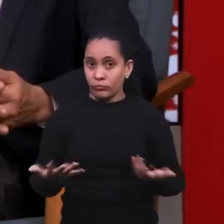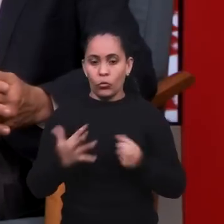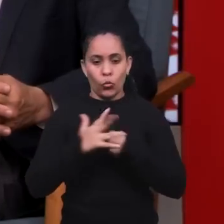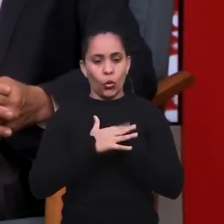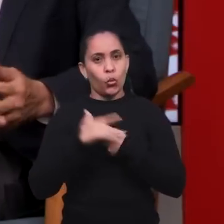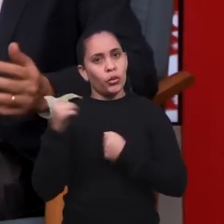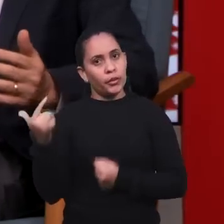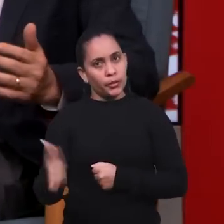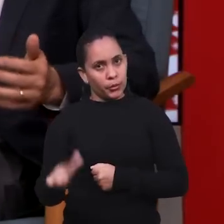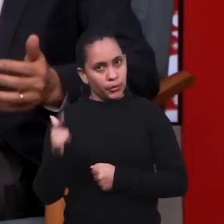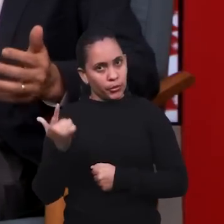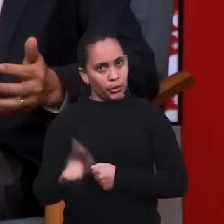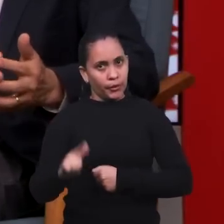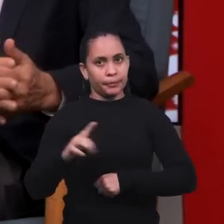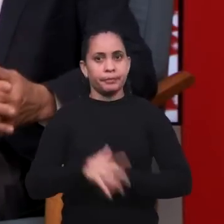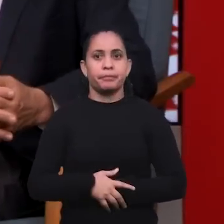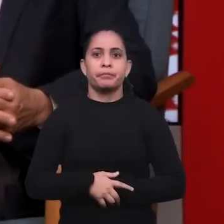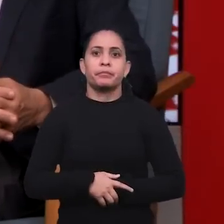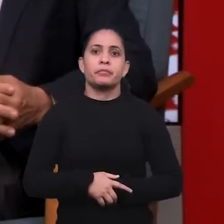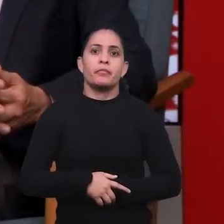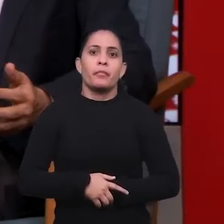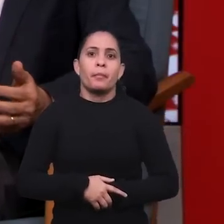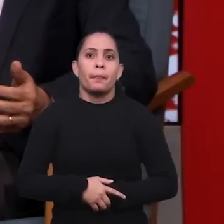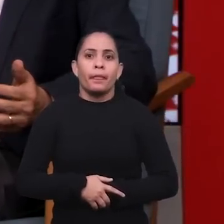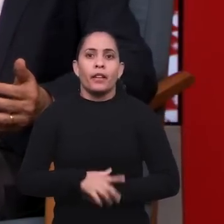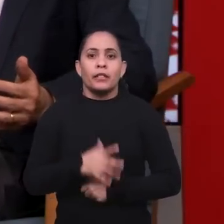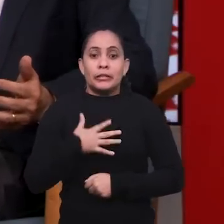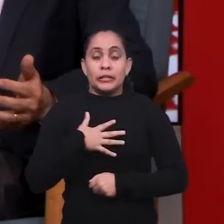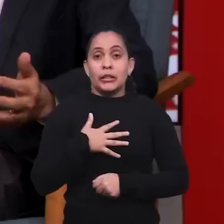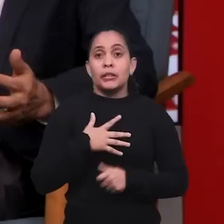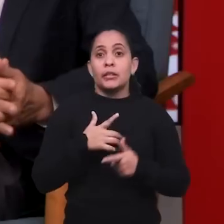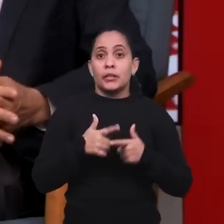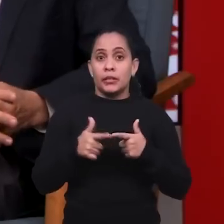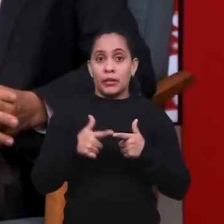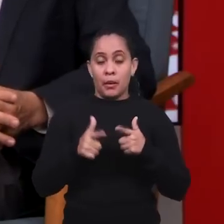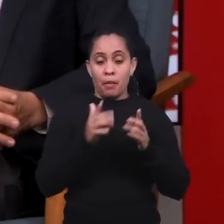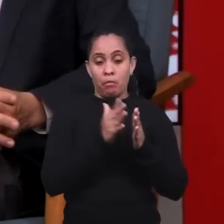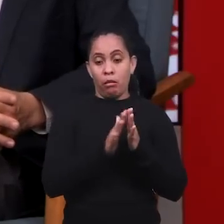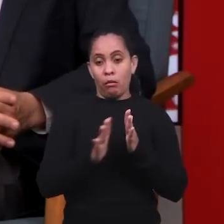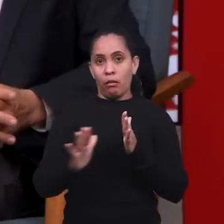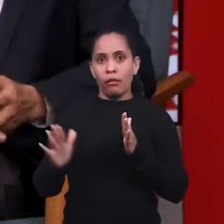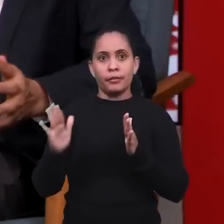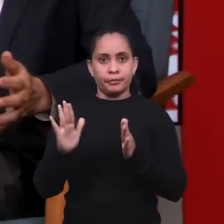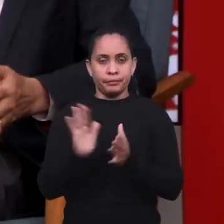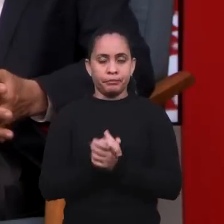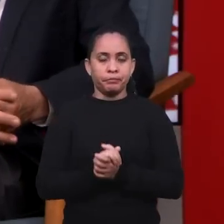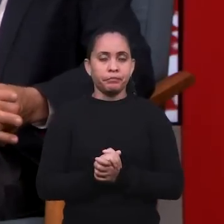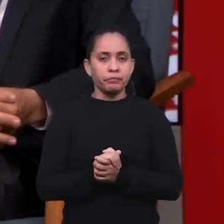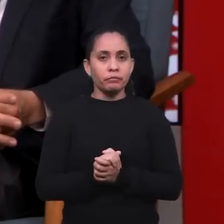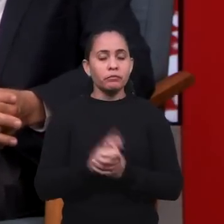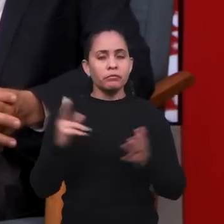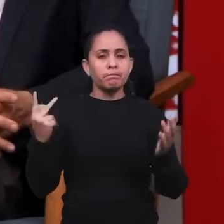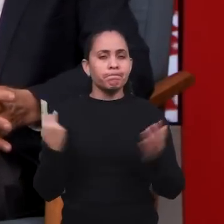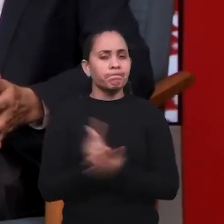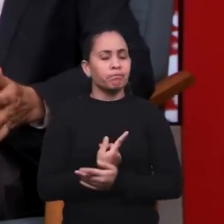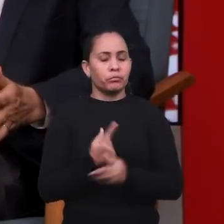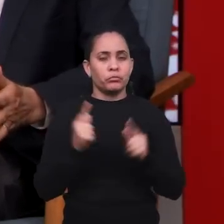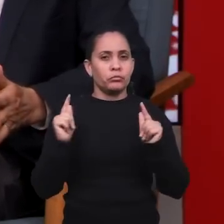cura. É uma doença que podia ter desdobramentos, porque ela tem fases. Então, o que